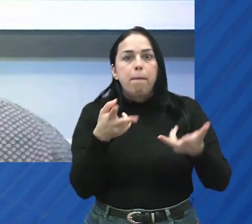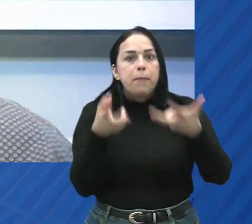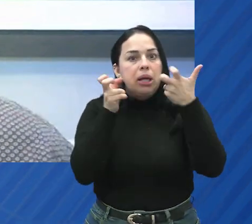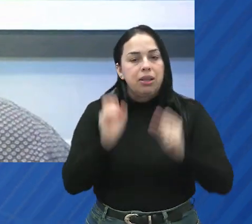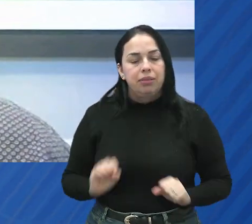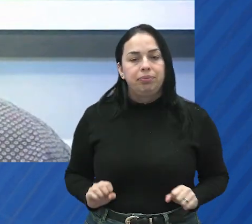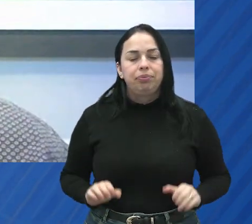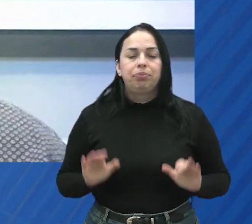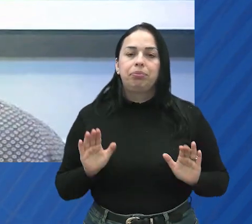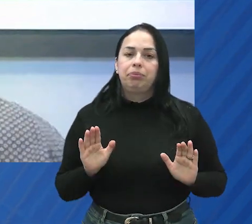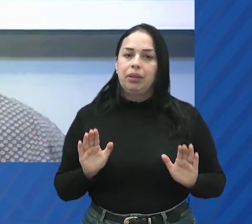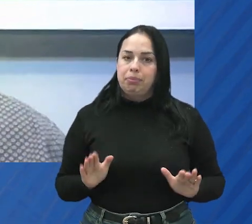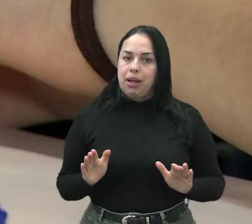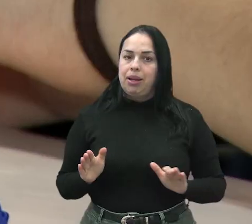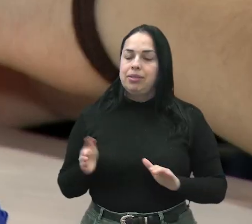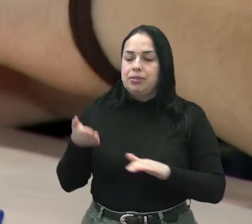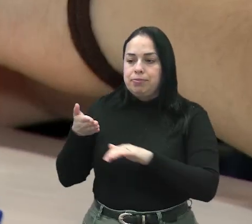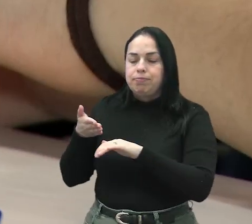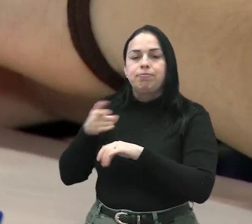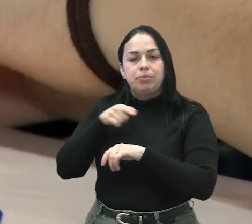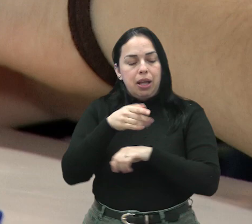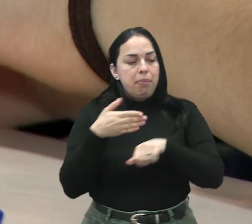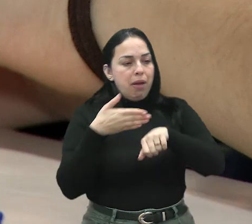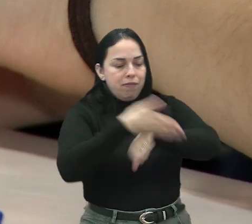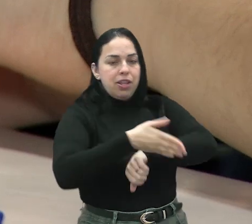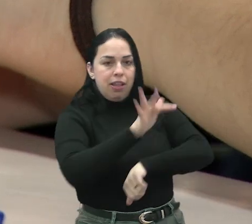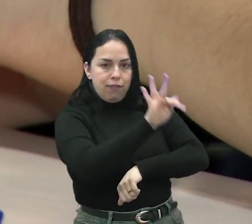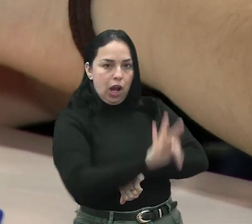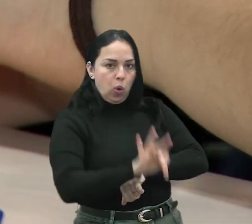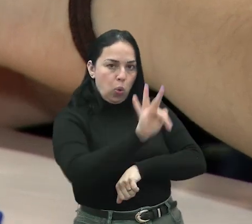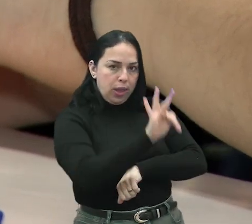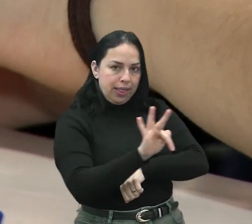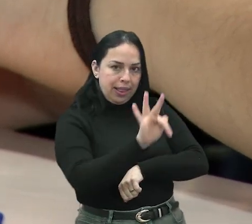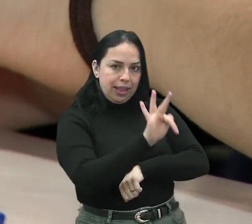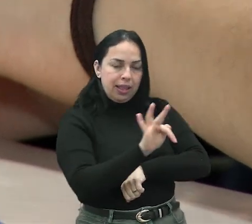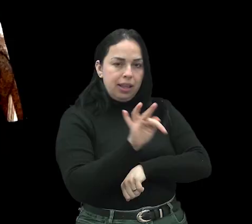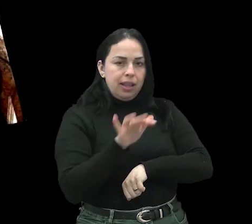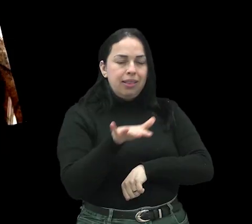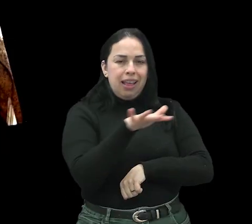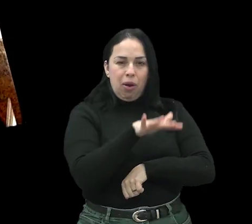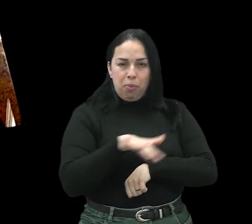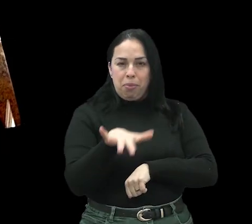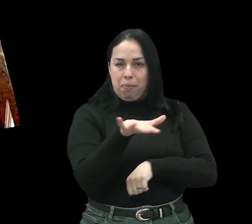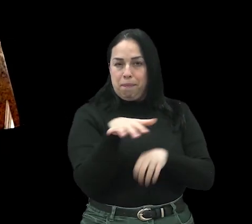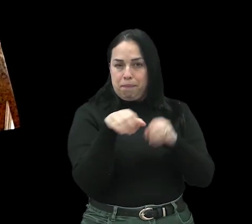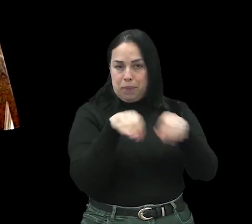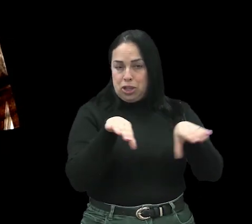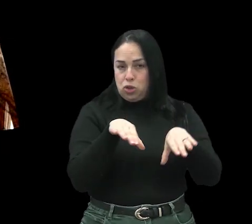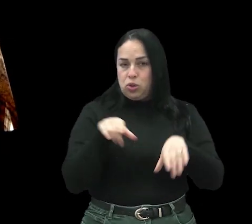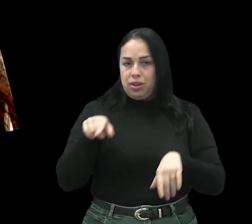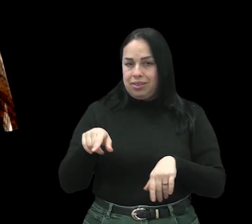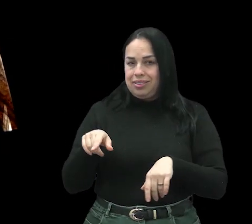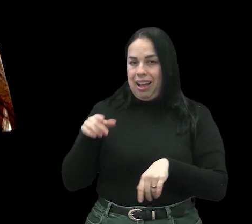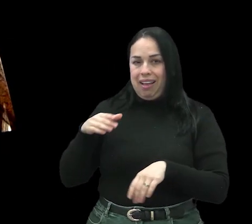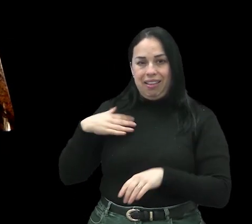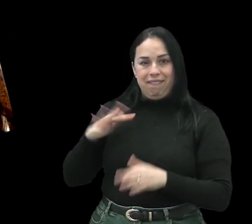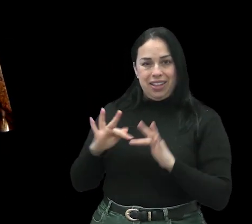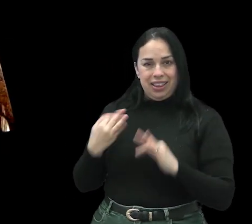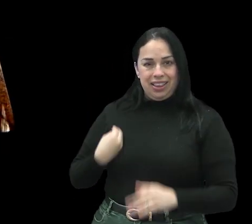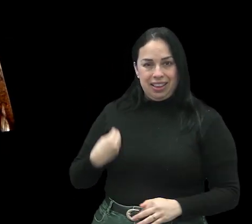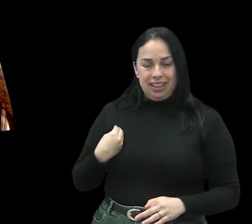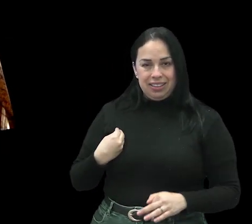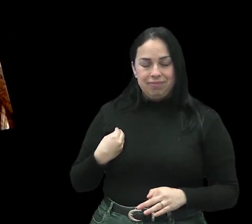mensalmente, e nem estão percebendo o que está acontecendo. Mas o ingresso e permanência na educação superior não é a única área afetada na vida de